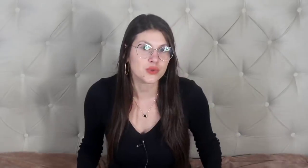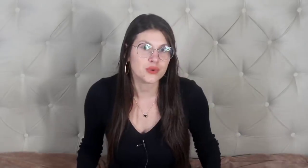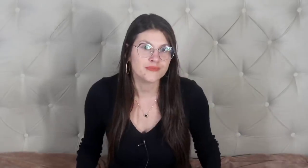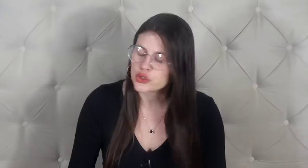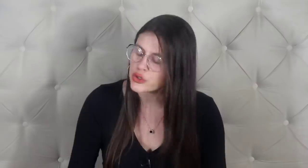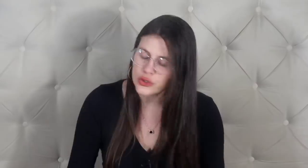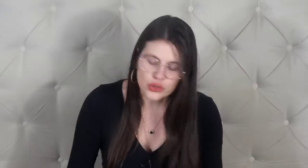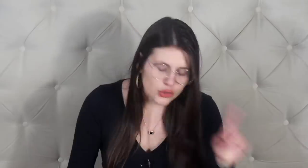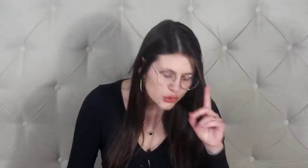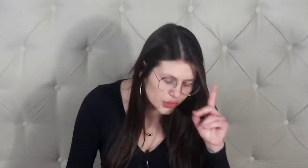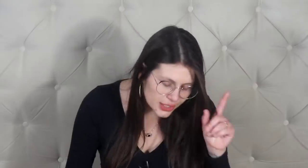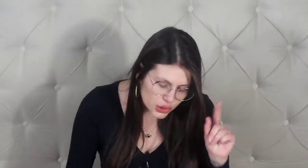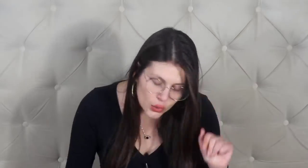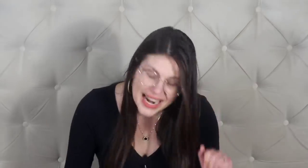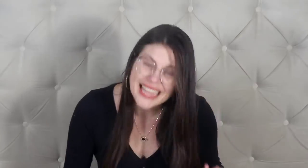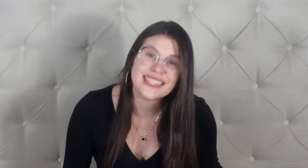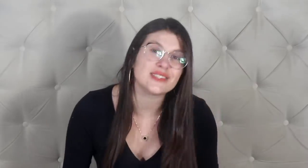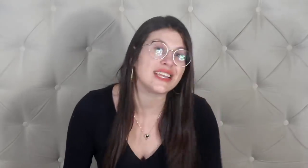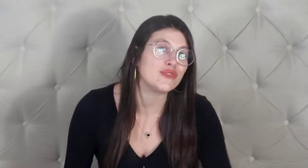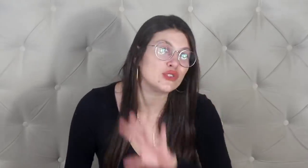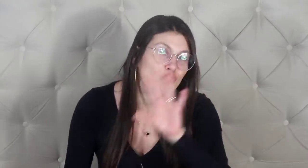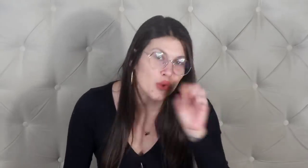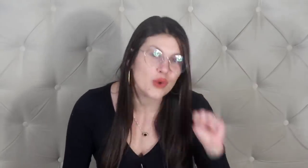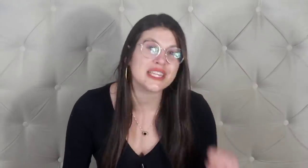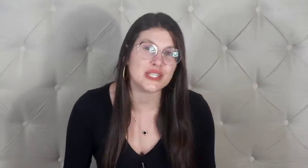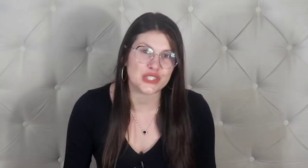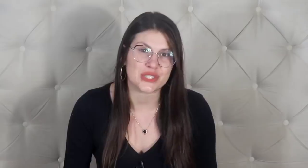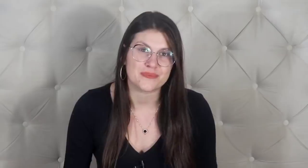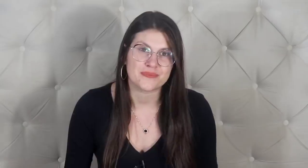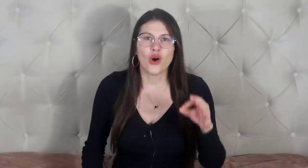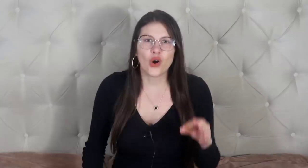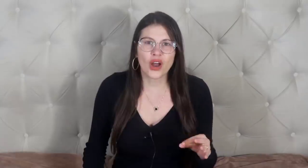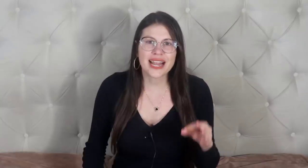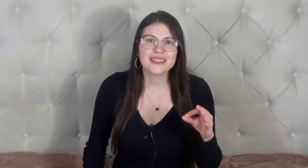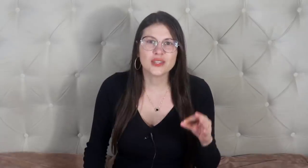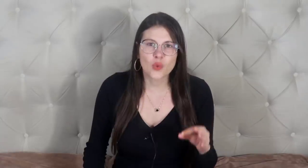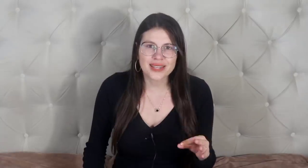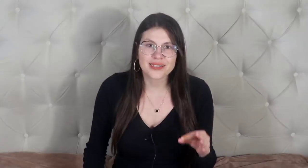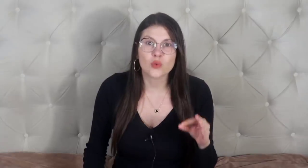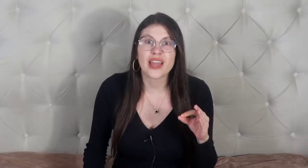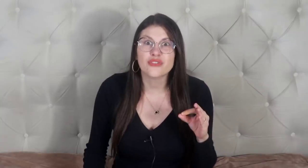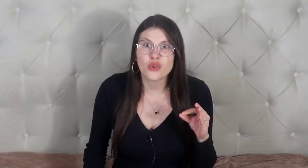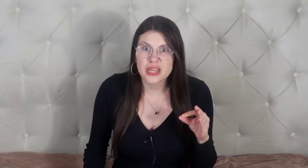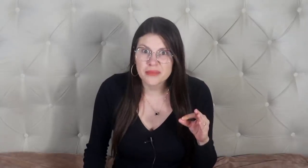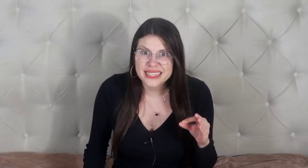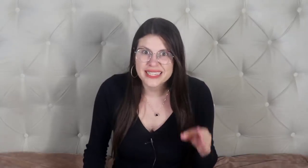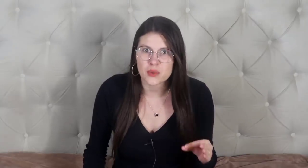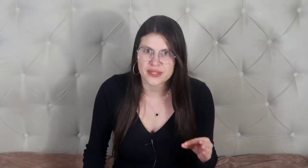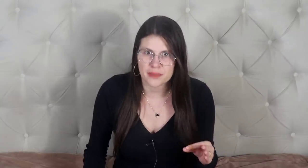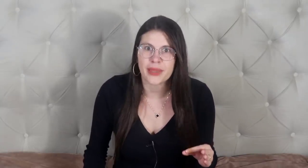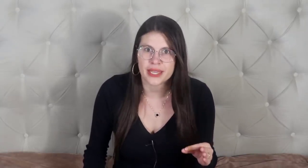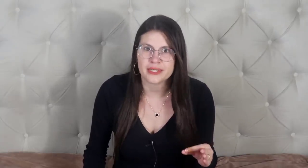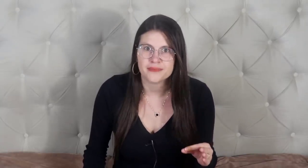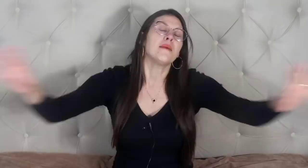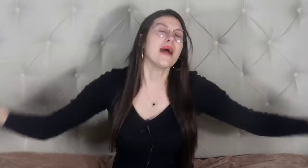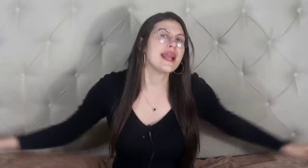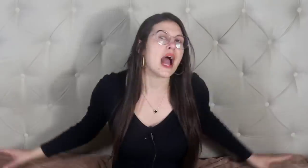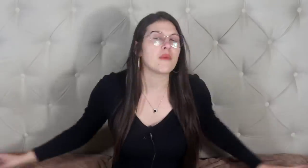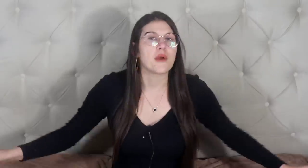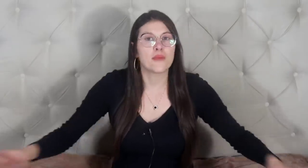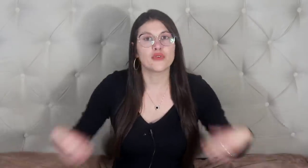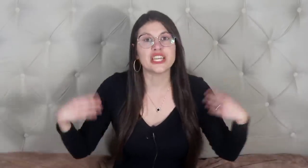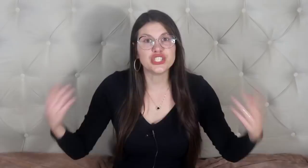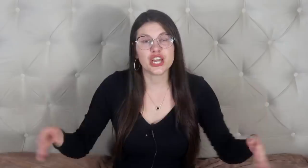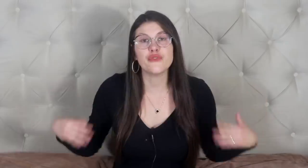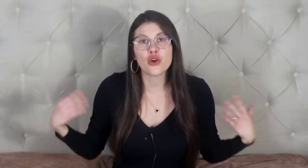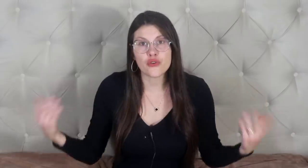afirmando isso? Não tô nada, isso aí foi só o que eu entendi. Olha a situação que a Folha meteu a CPI. Mas